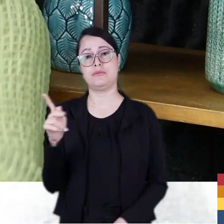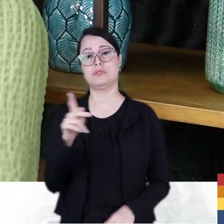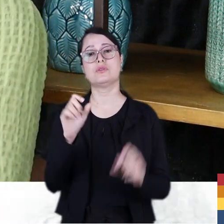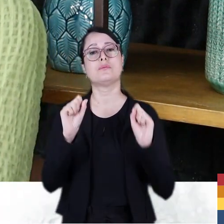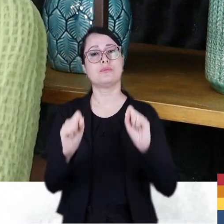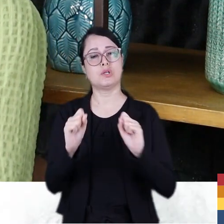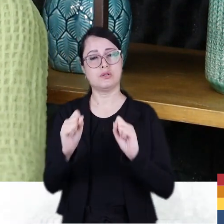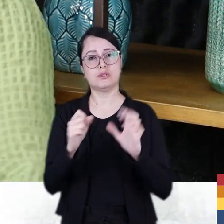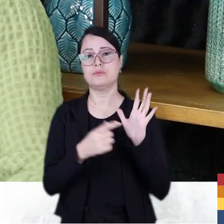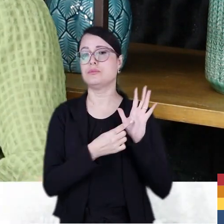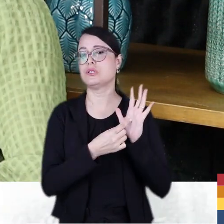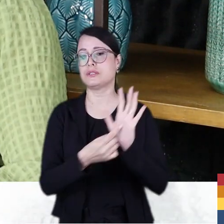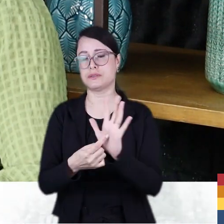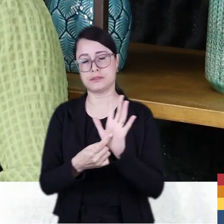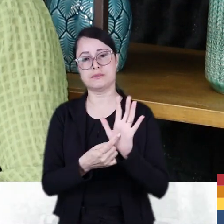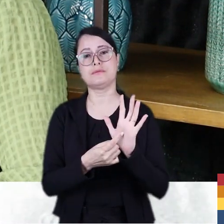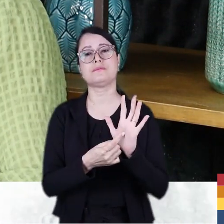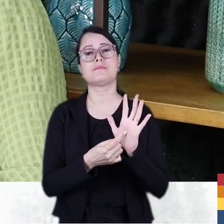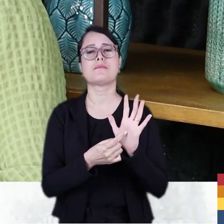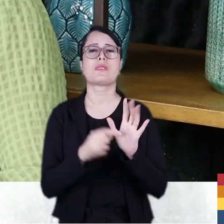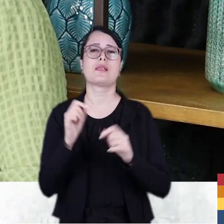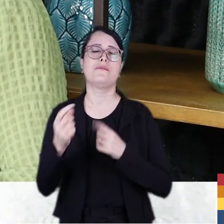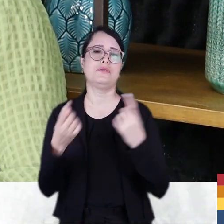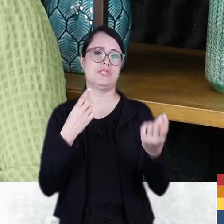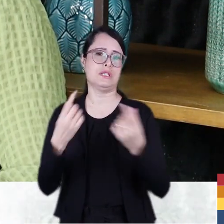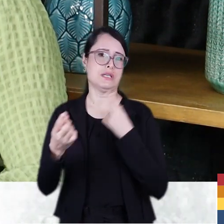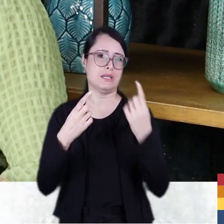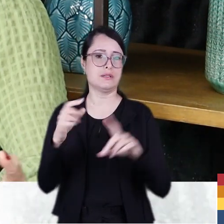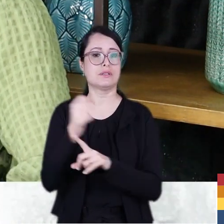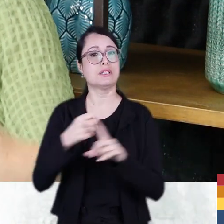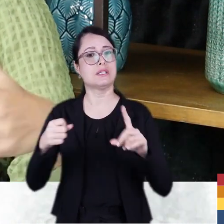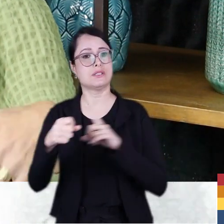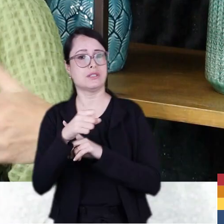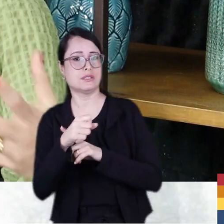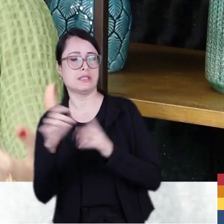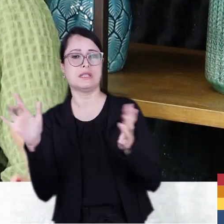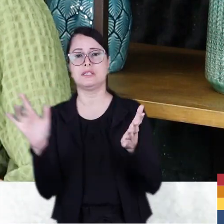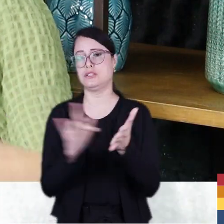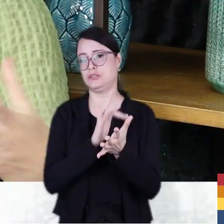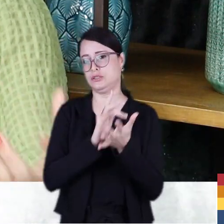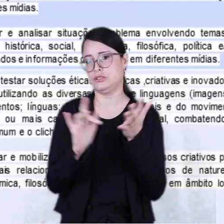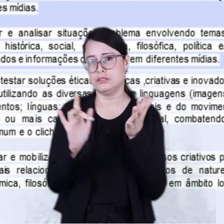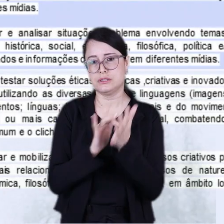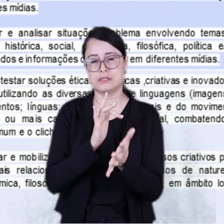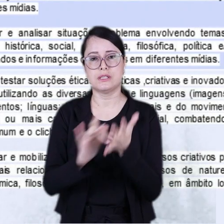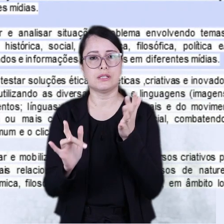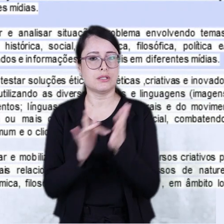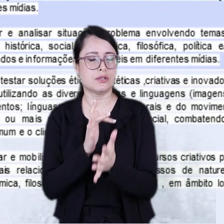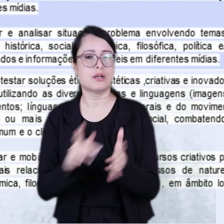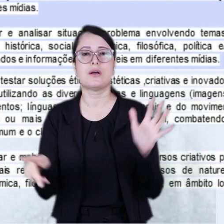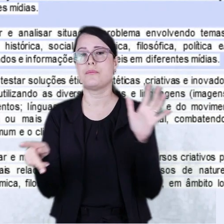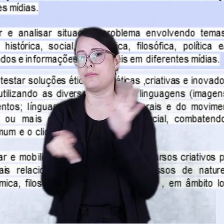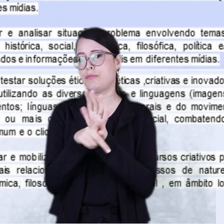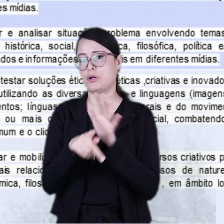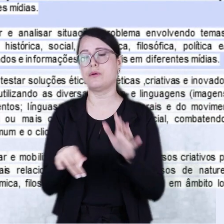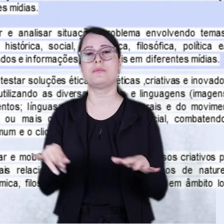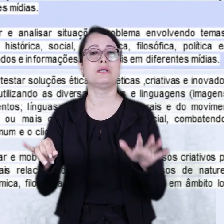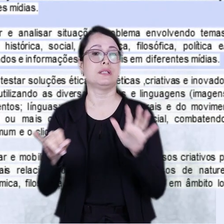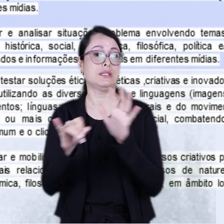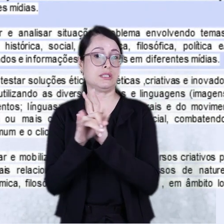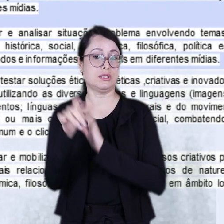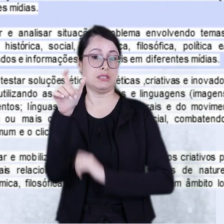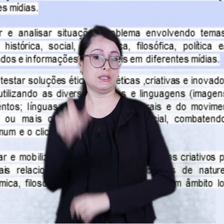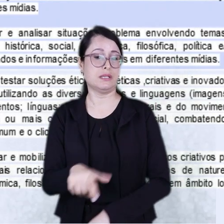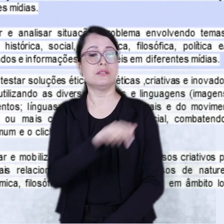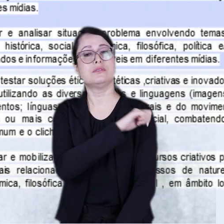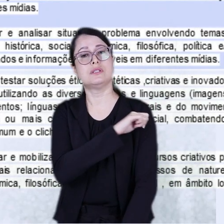todos os eixos estruturantes, que é algo positivo no nosso documento, né, porque a gente não mobilizou o eixo estruturante uma vez ou